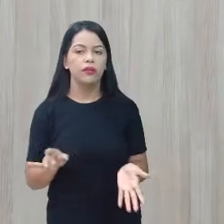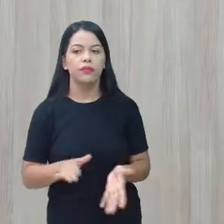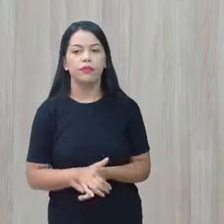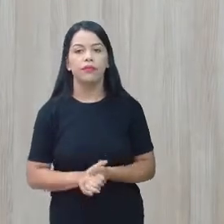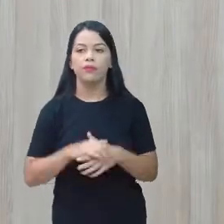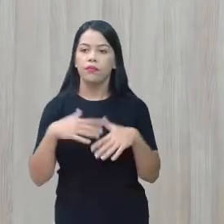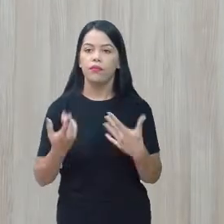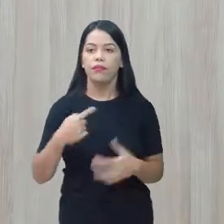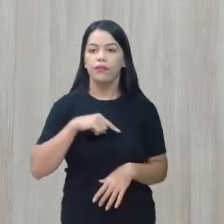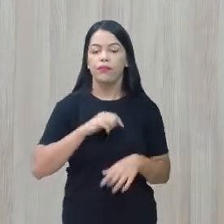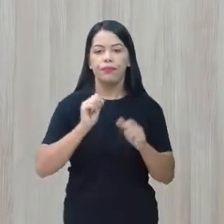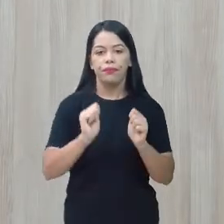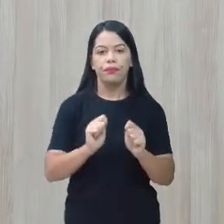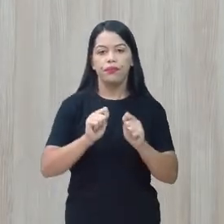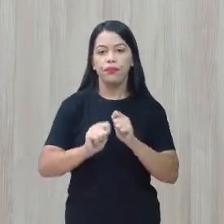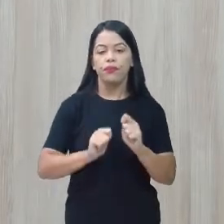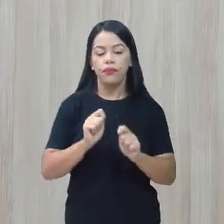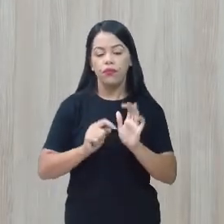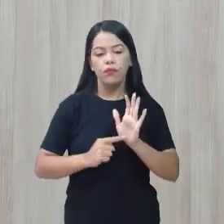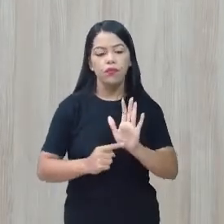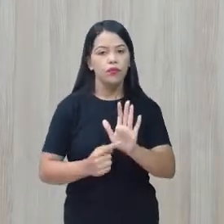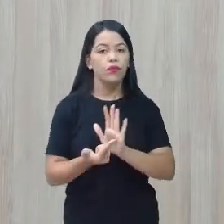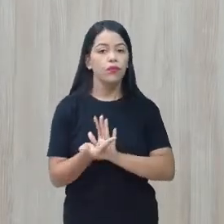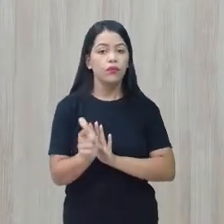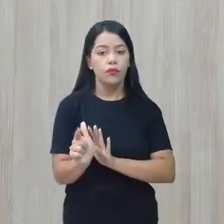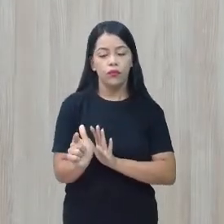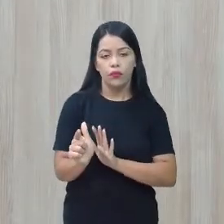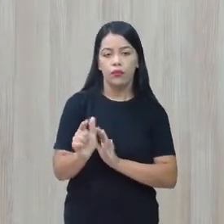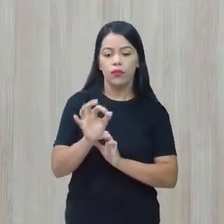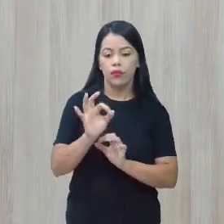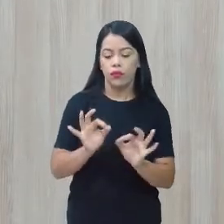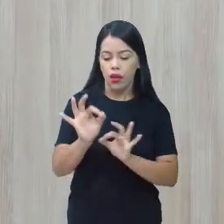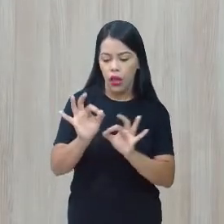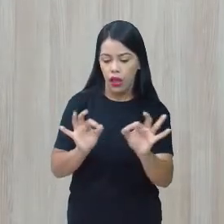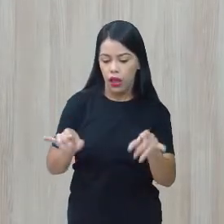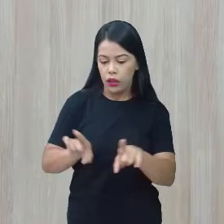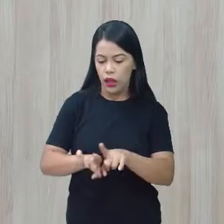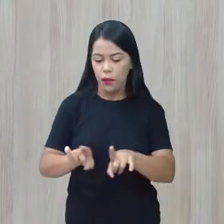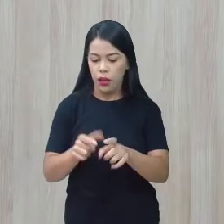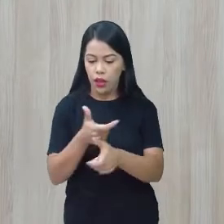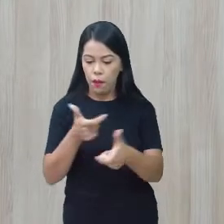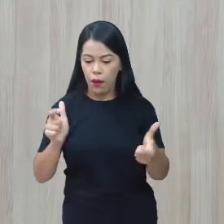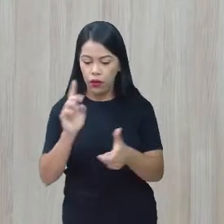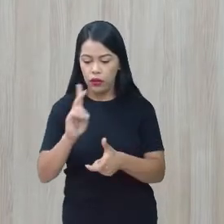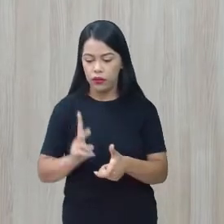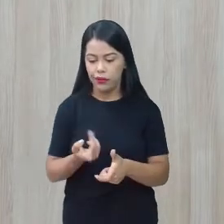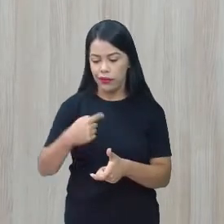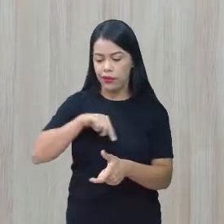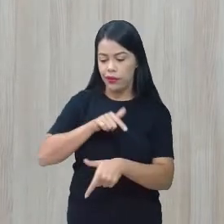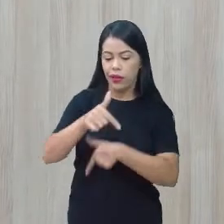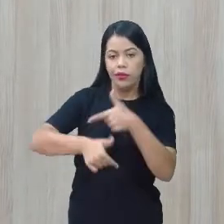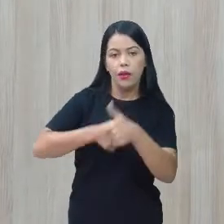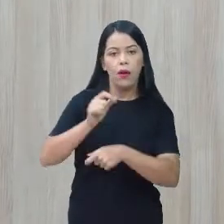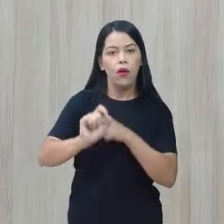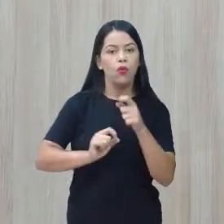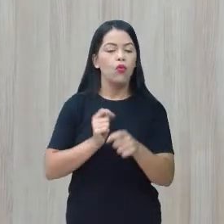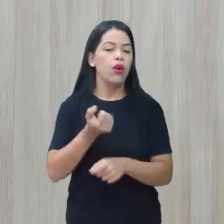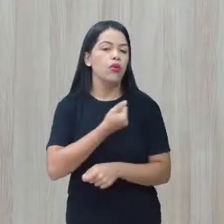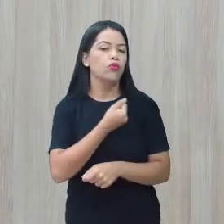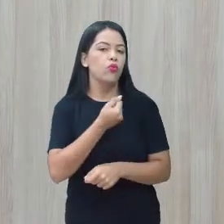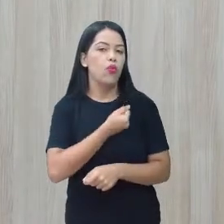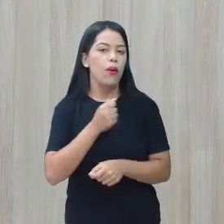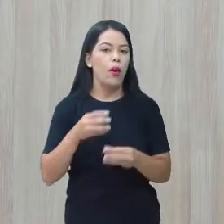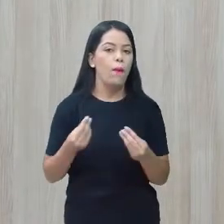poderia informar outras medidas. A maioria das vezes que a gente vai estar trabalhando com essas informações numéricas muito altas, a